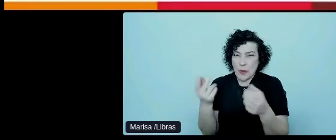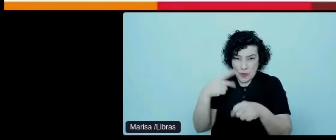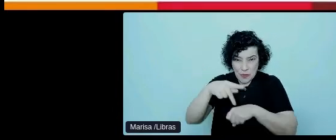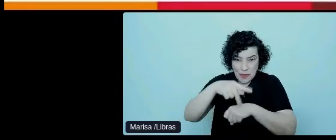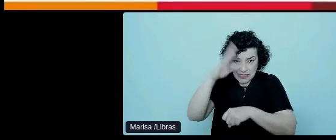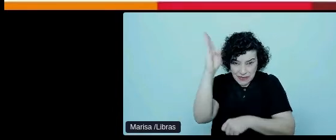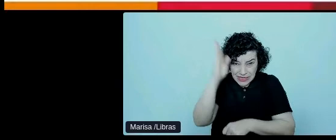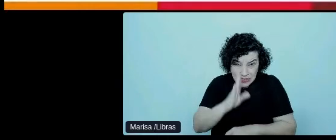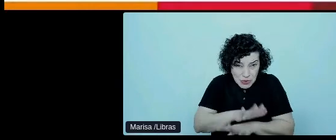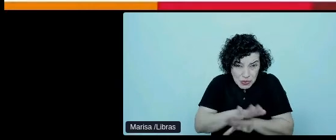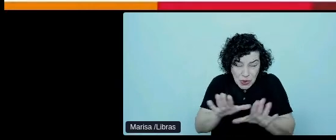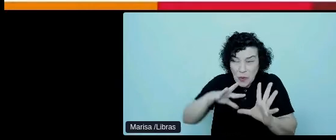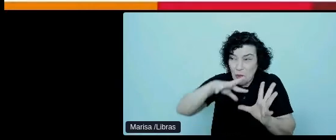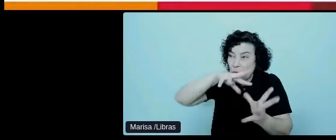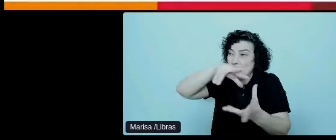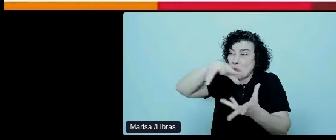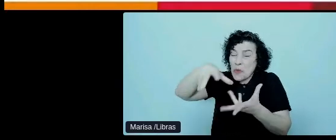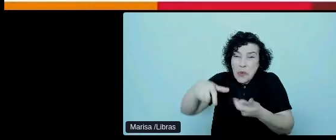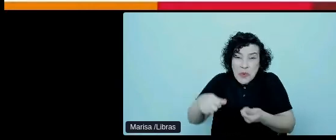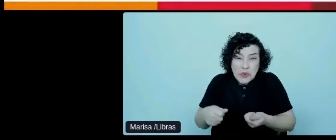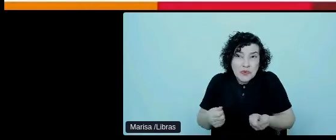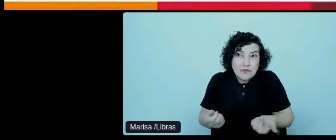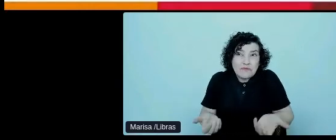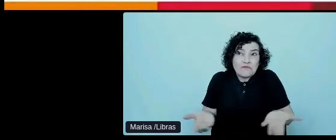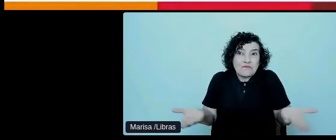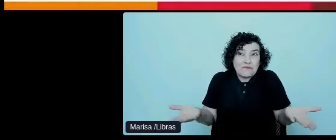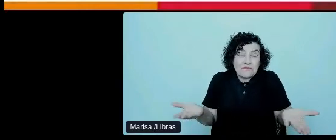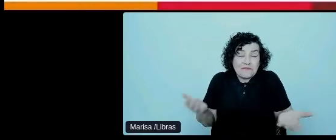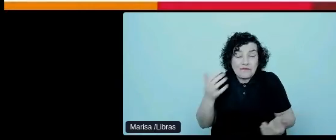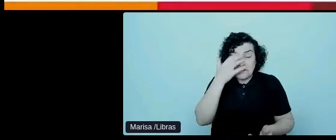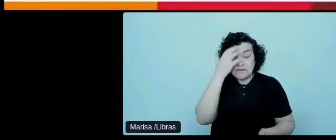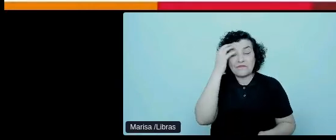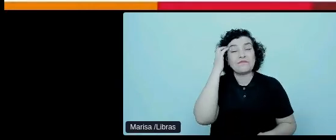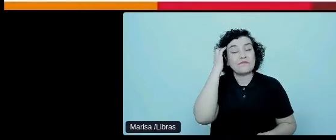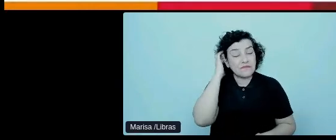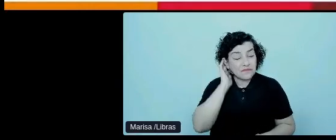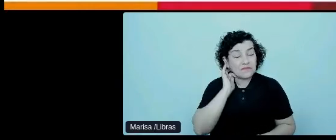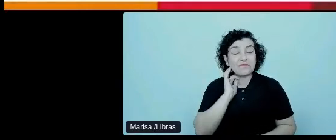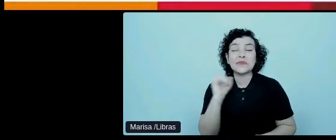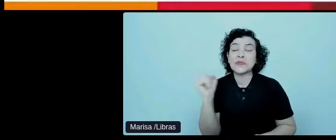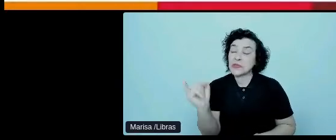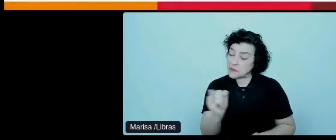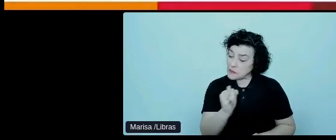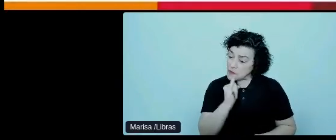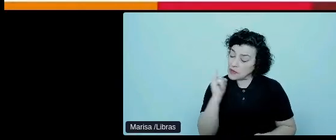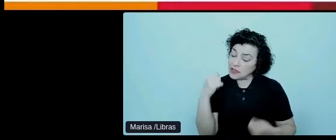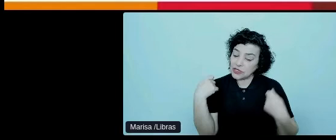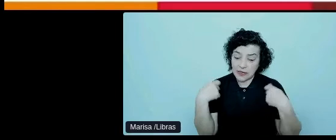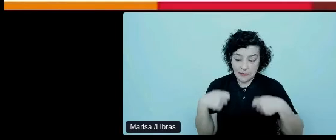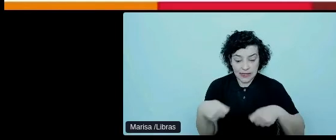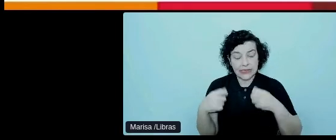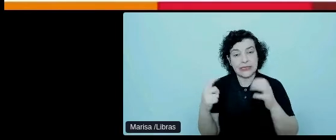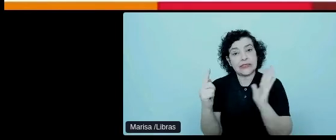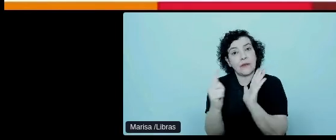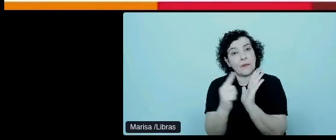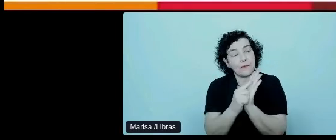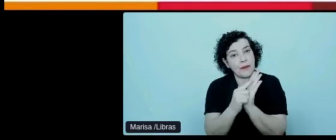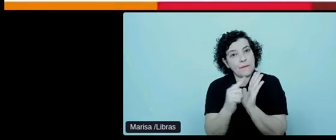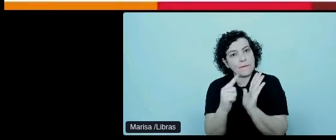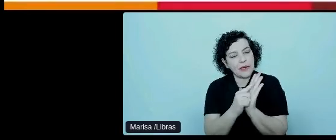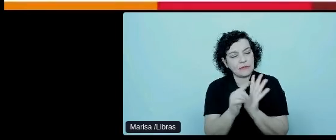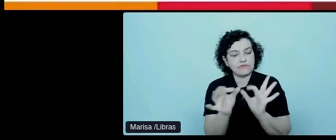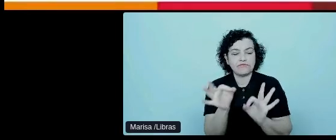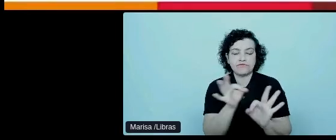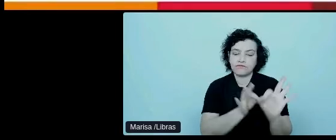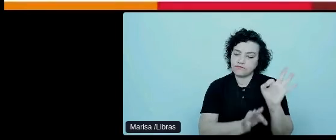no mundo todo. Então, vale a pena sempre rever um documento que, de alguma forma, é um